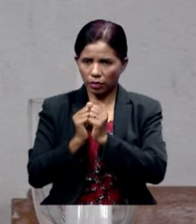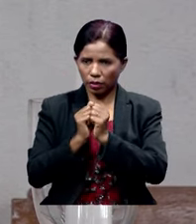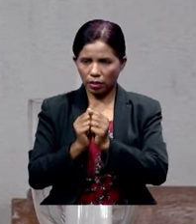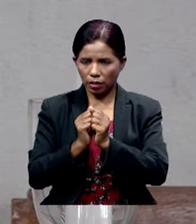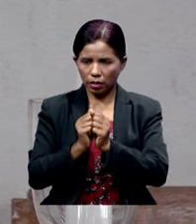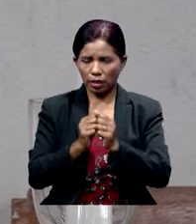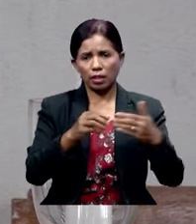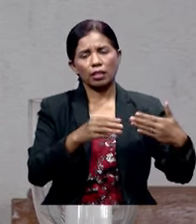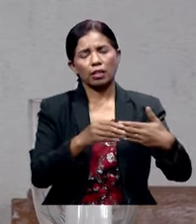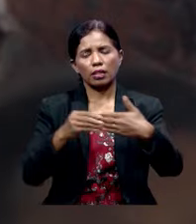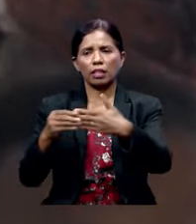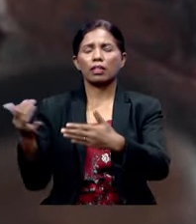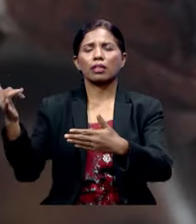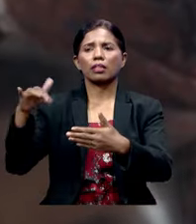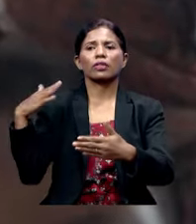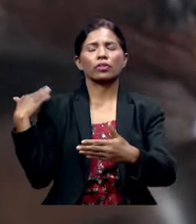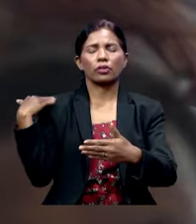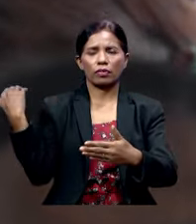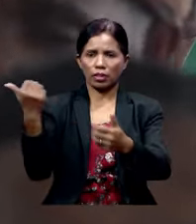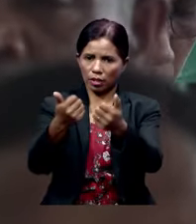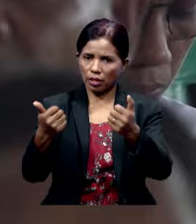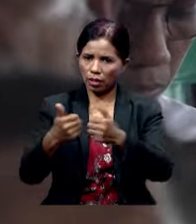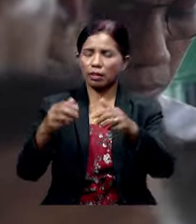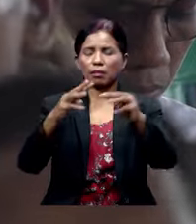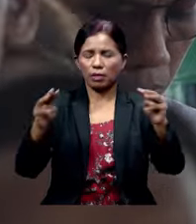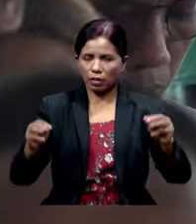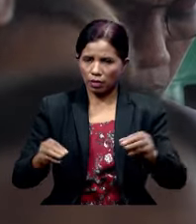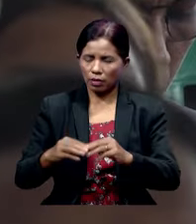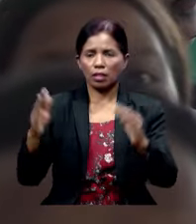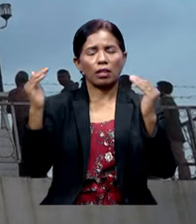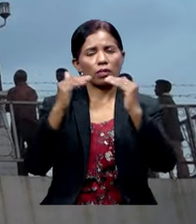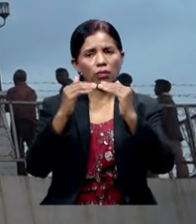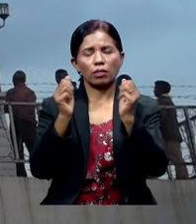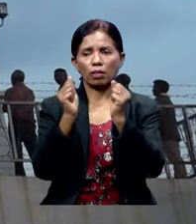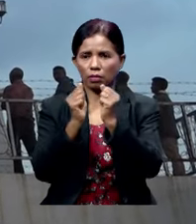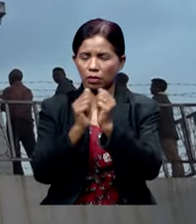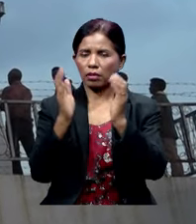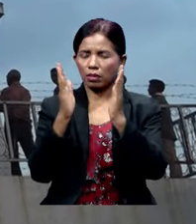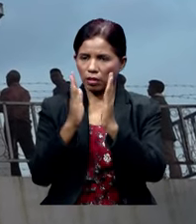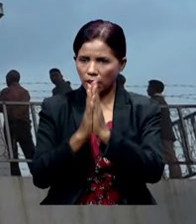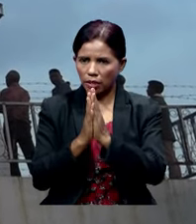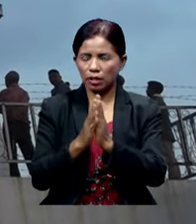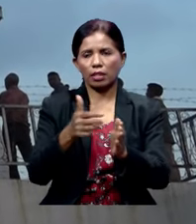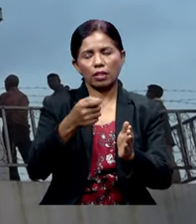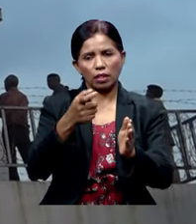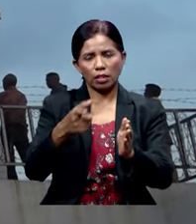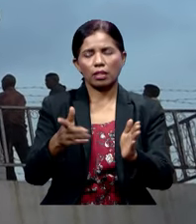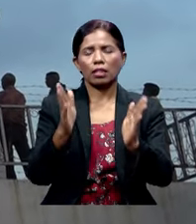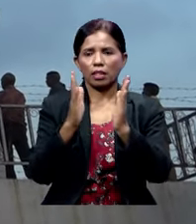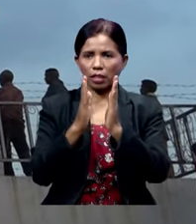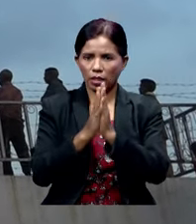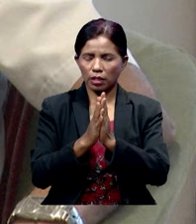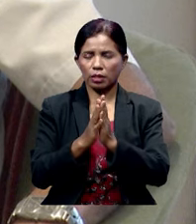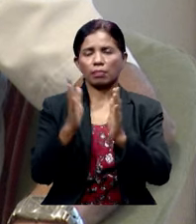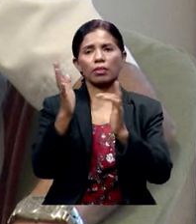organiza com os jovens de artes marciais encontros de oração terço adoração do Santíssimo